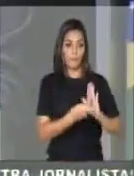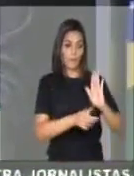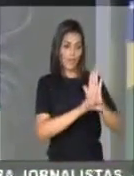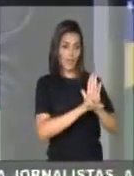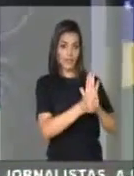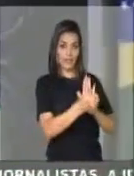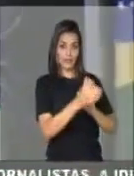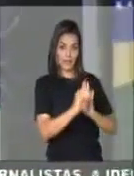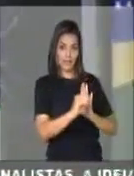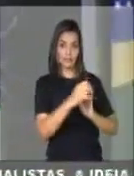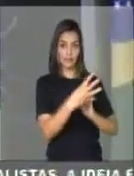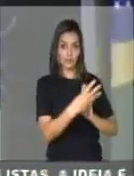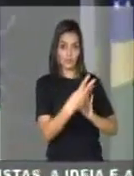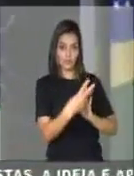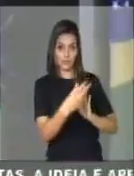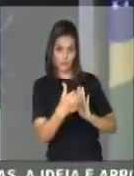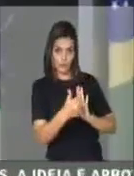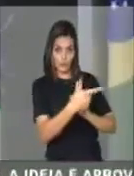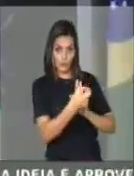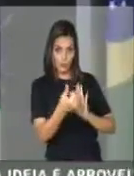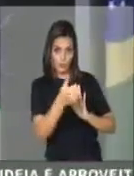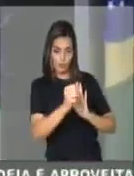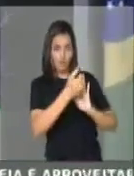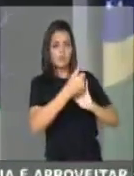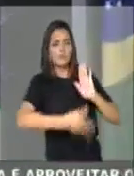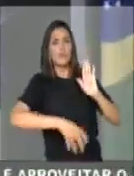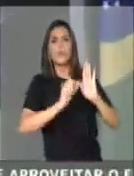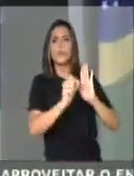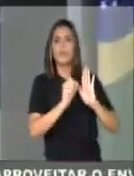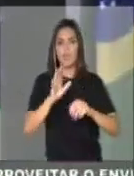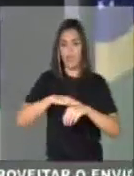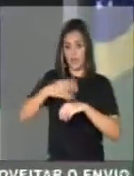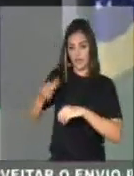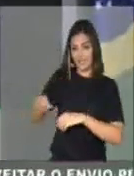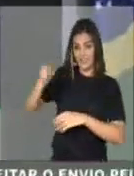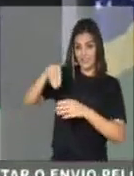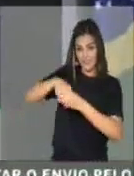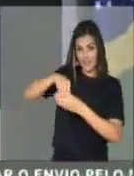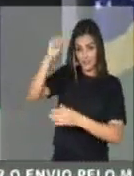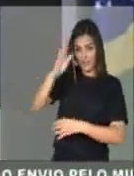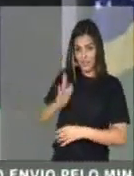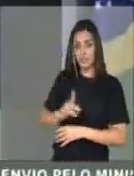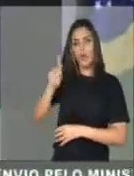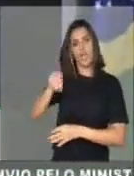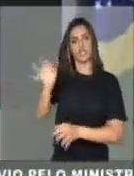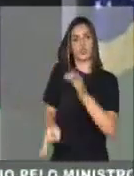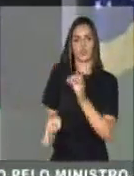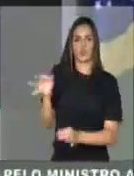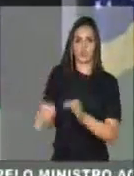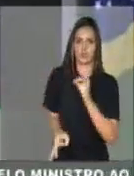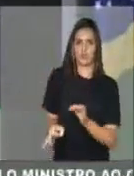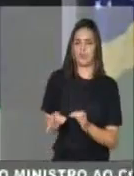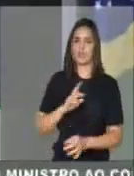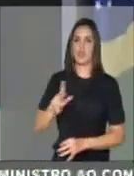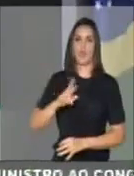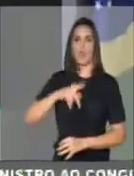o PL 10.431/2018 prevê que o procedimento no país será judicial mesmo, por